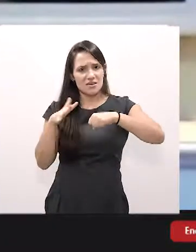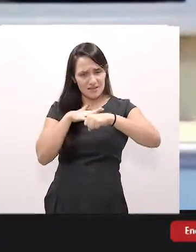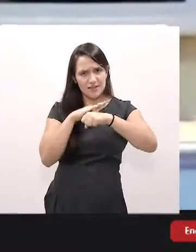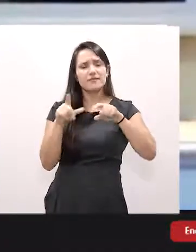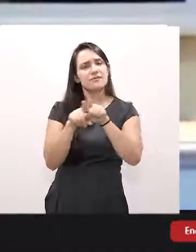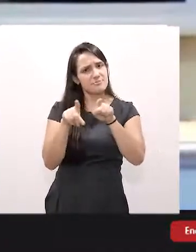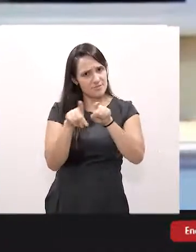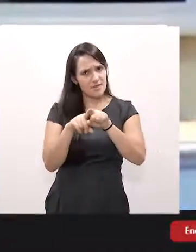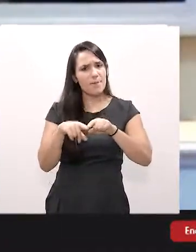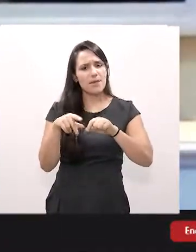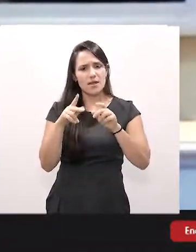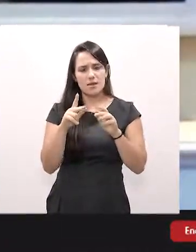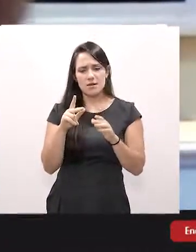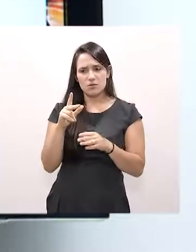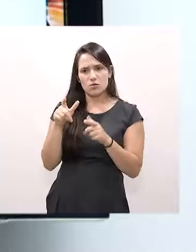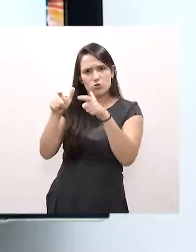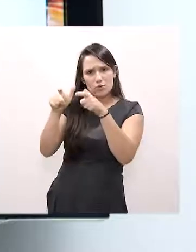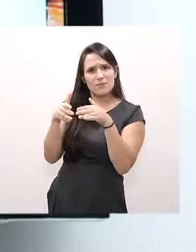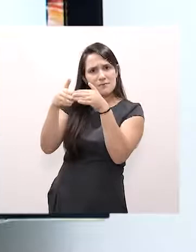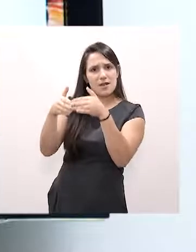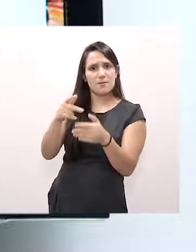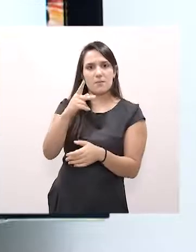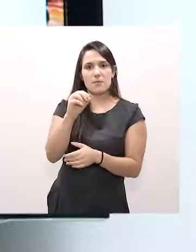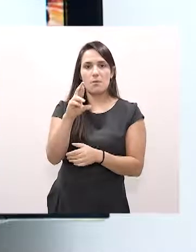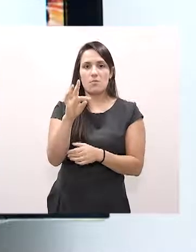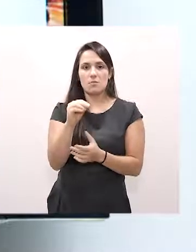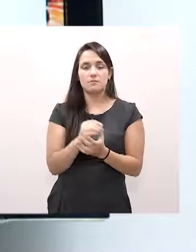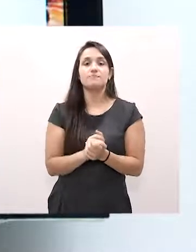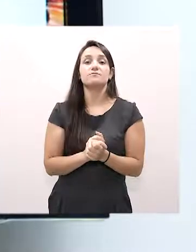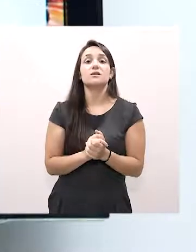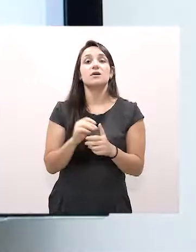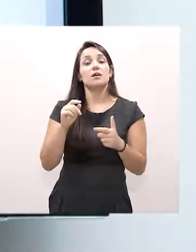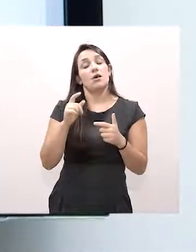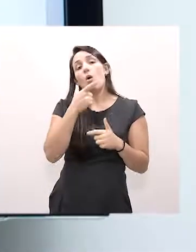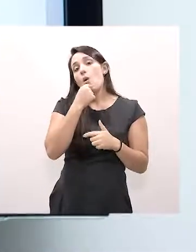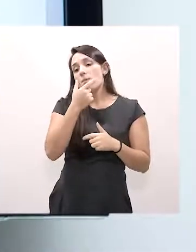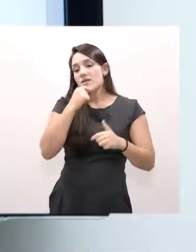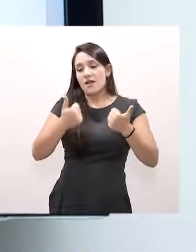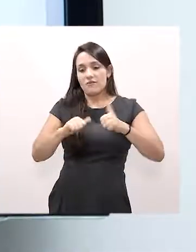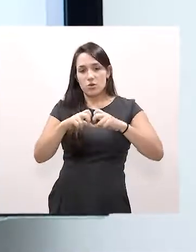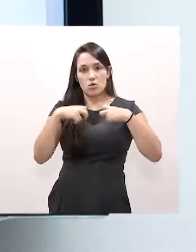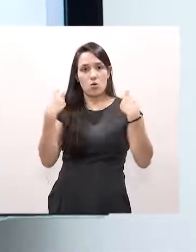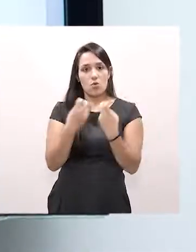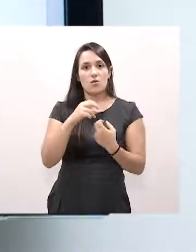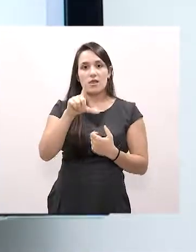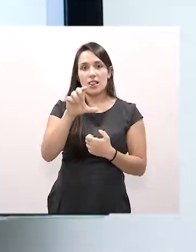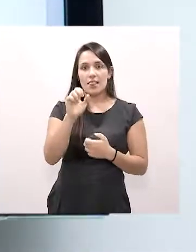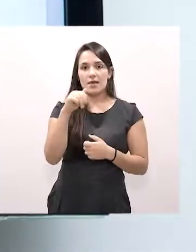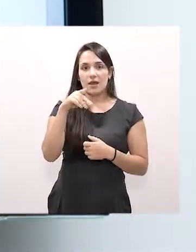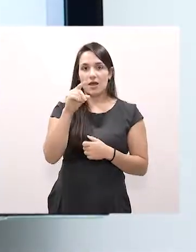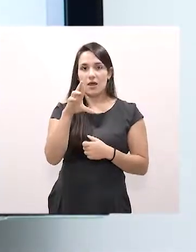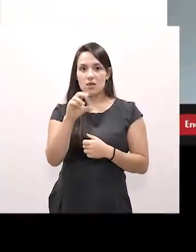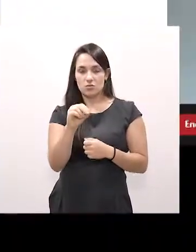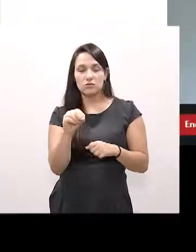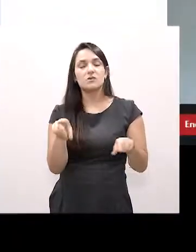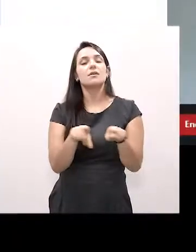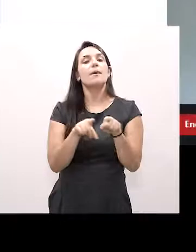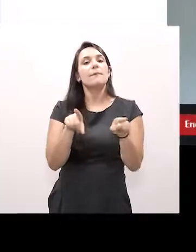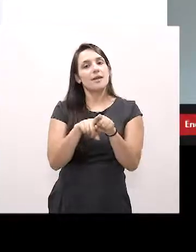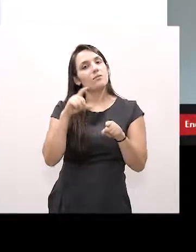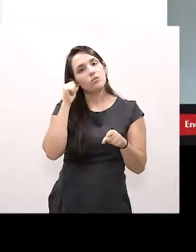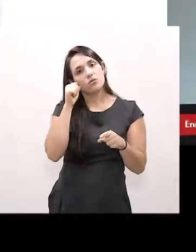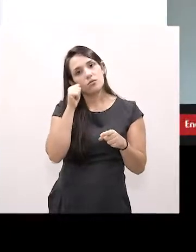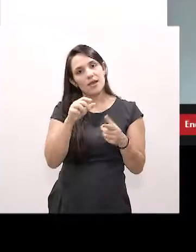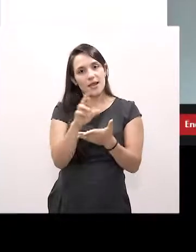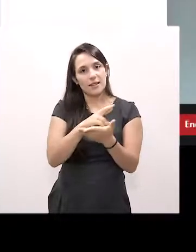as ilhas e os portos. O mediador da segunda mesa foi o professor Leandro Marra, da UEMS de Mundo Novo. Já a